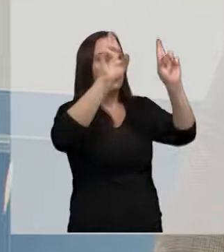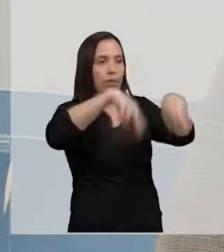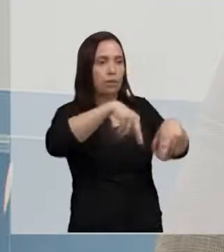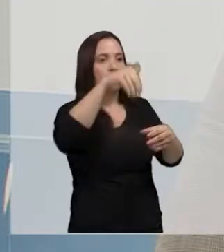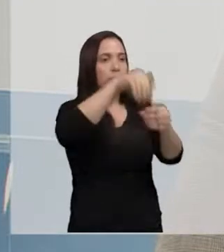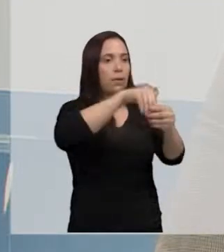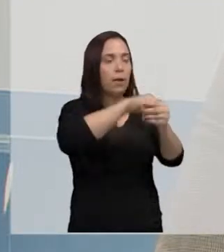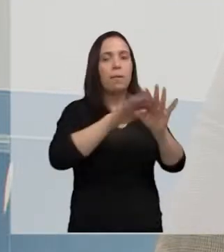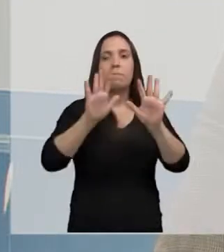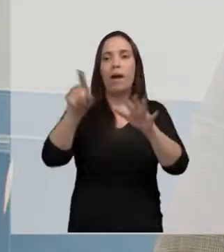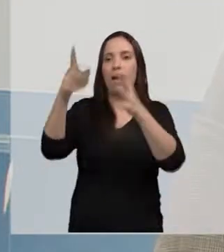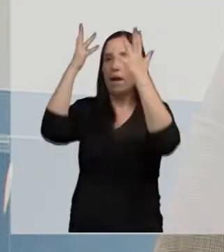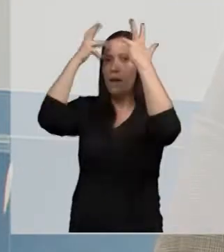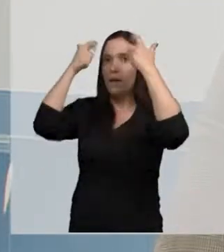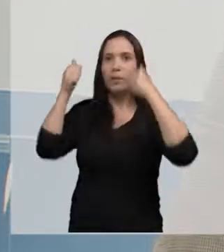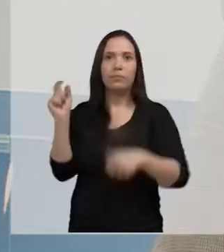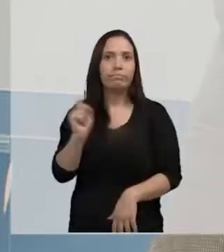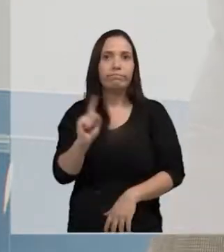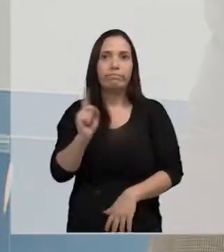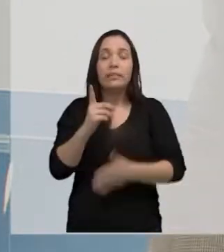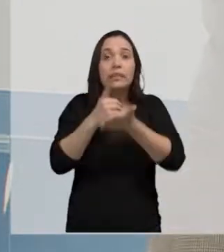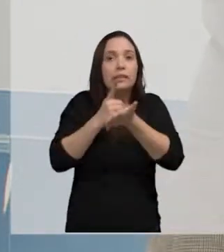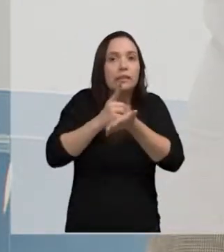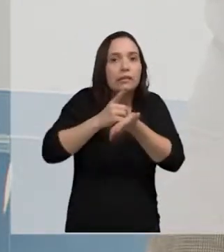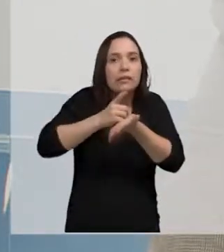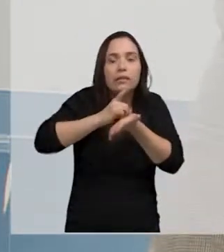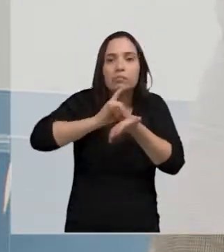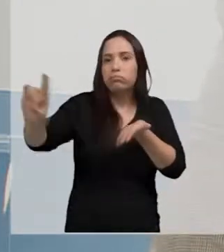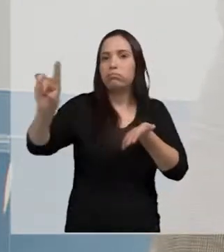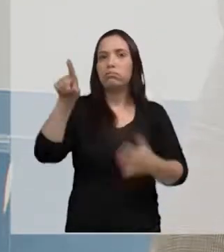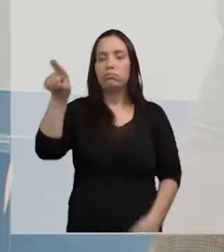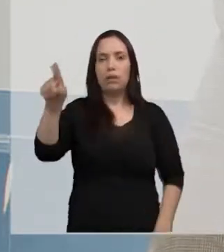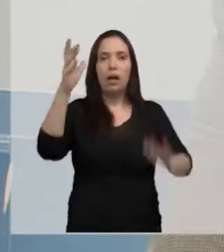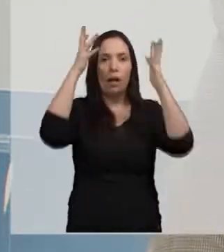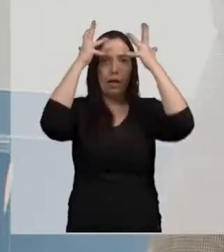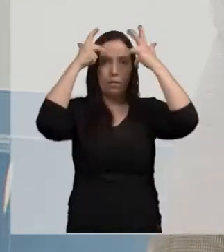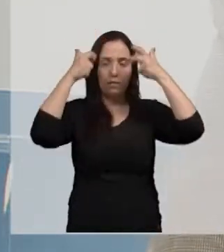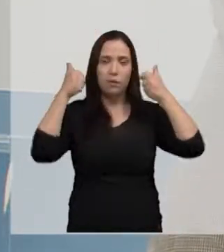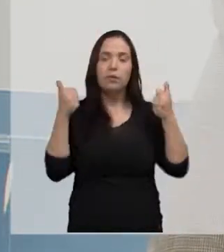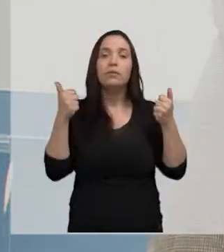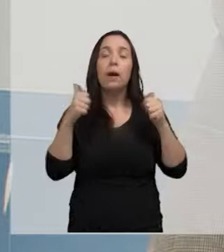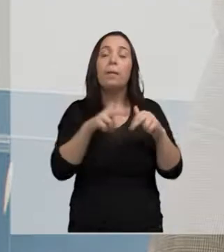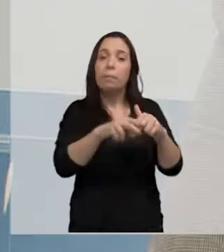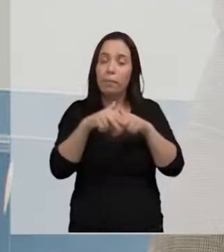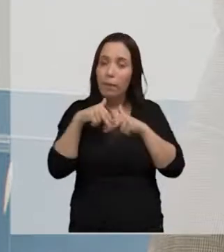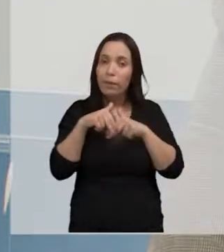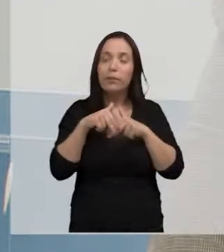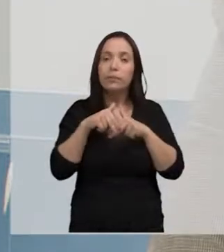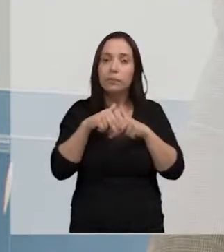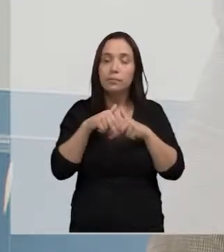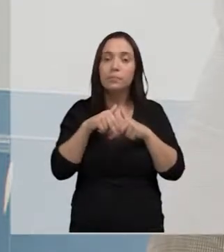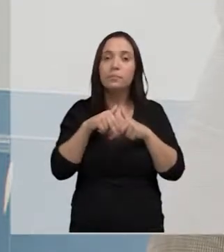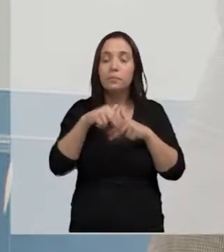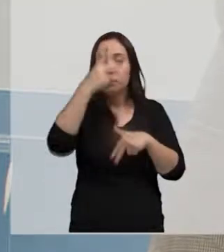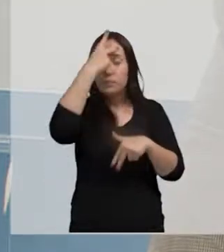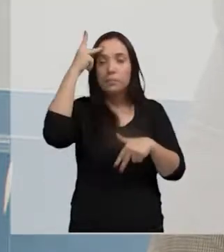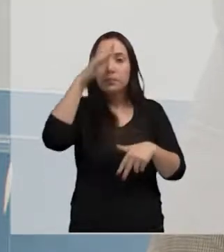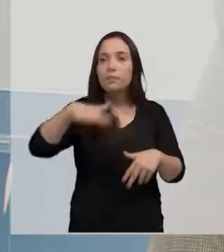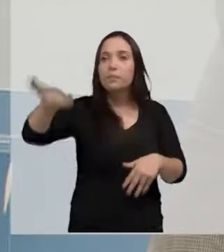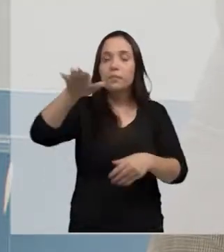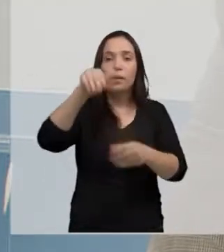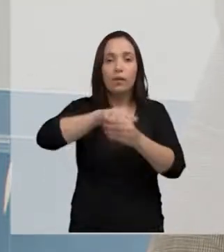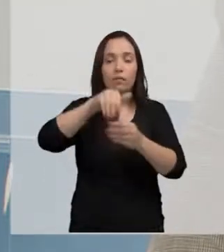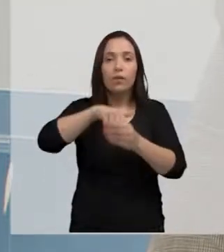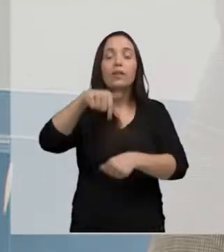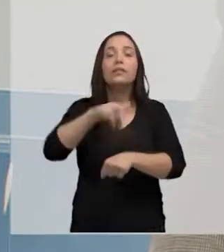o senador Eunício não. Por quê? Porque tinha uma rejeição grande ao senador Eunício. E essa rejeição fez com que o